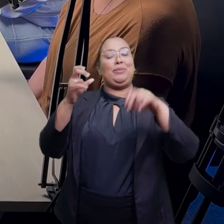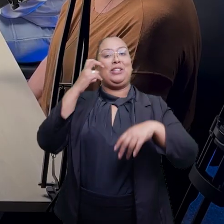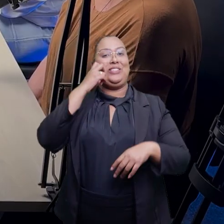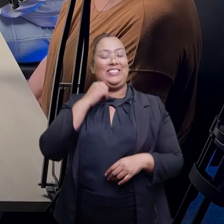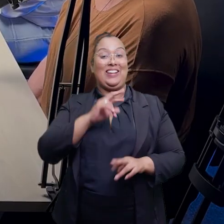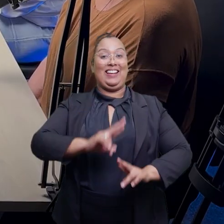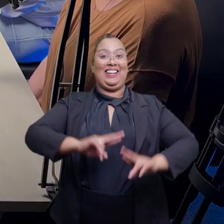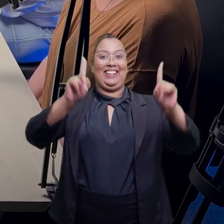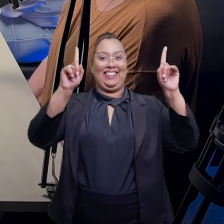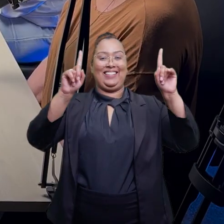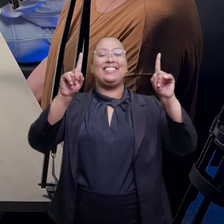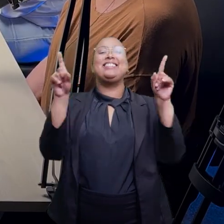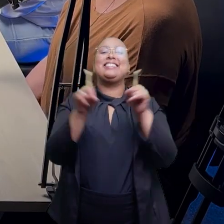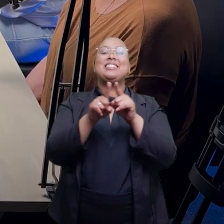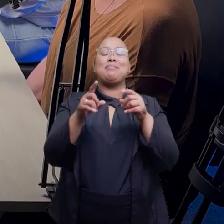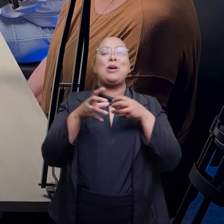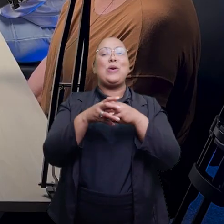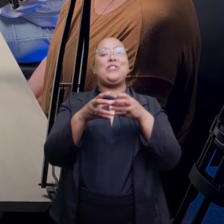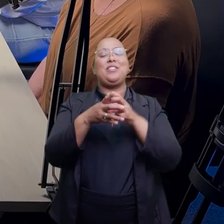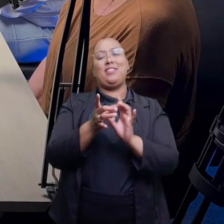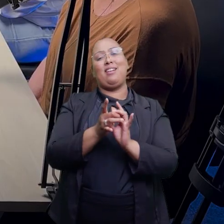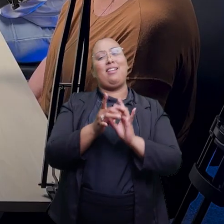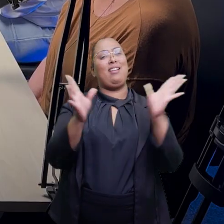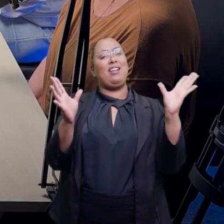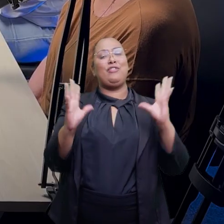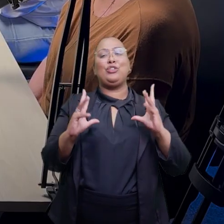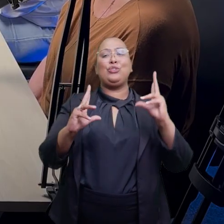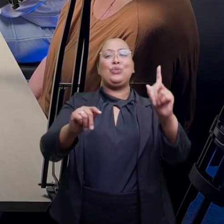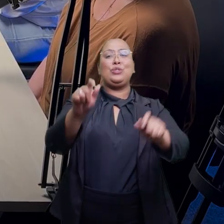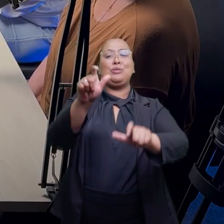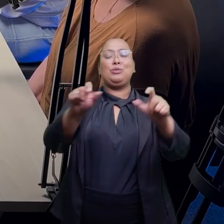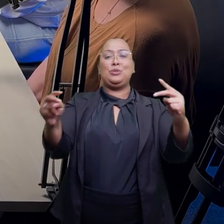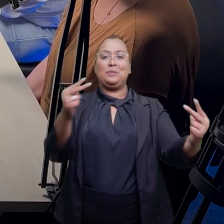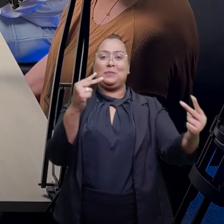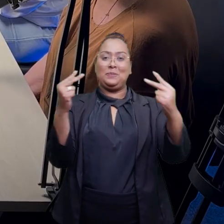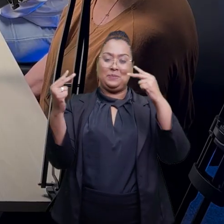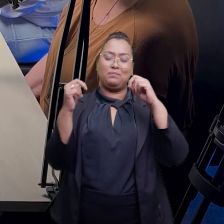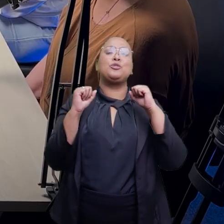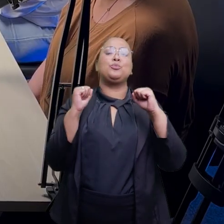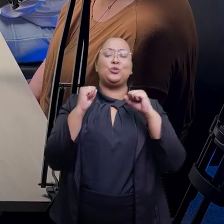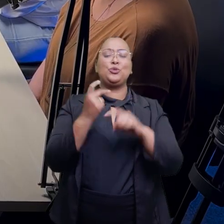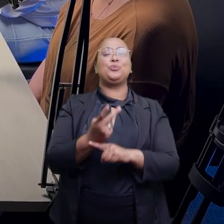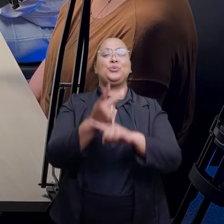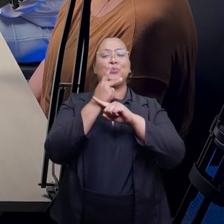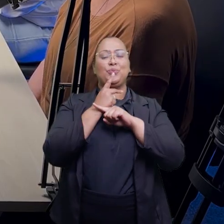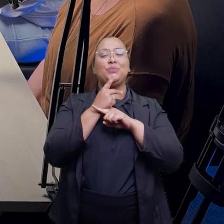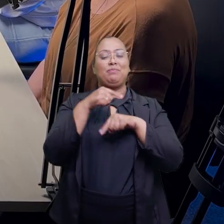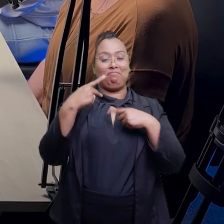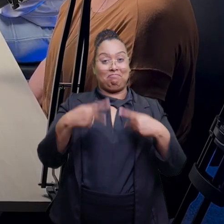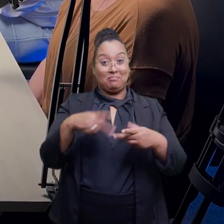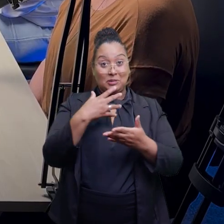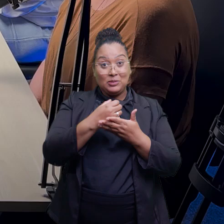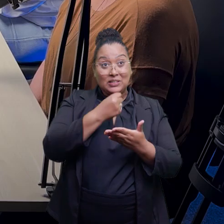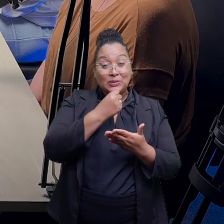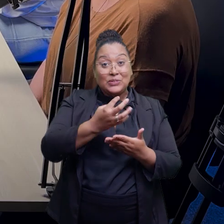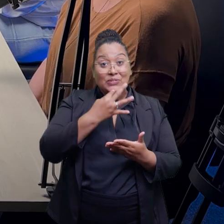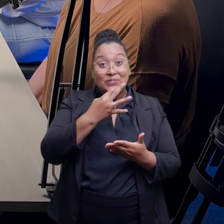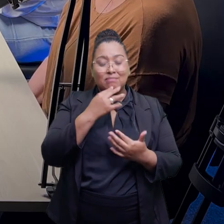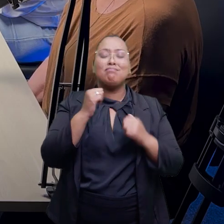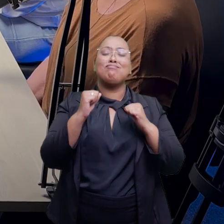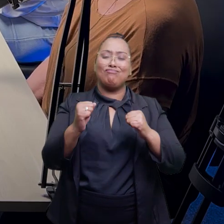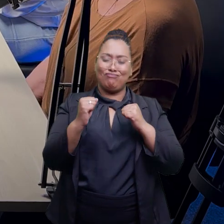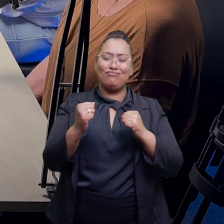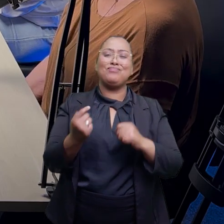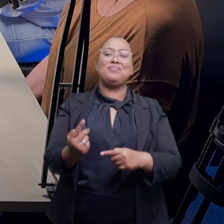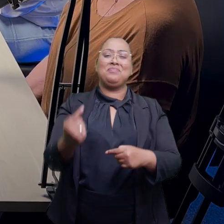né? E colocar o Conviver à disposição de todas as pessoas que ouvirem esse podcast, né?